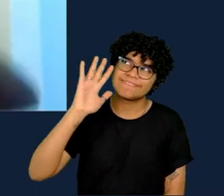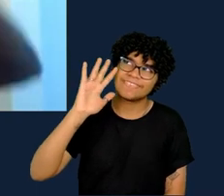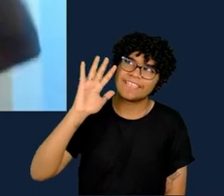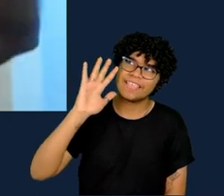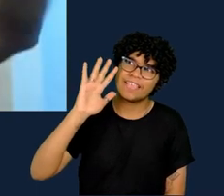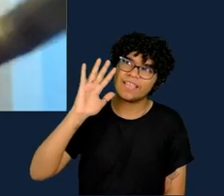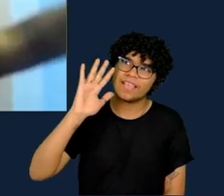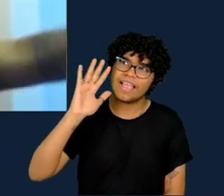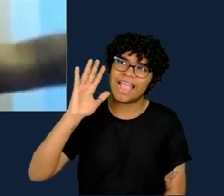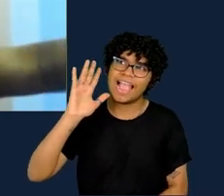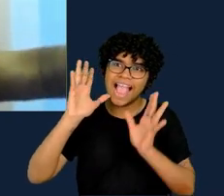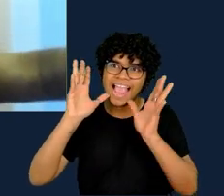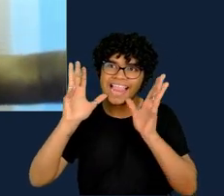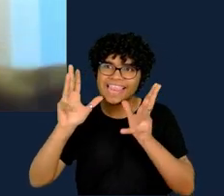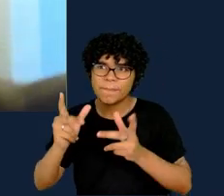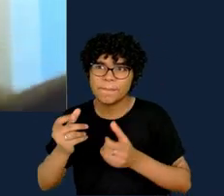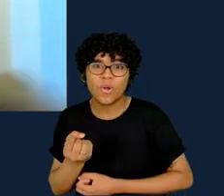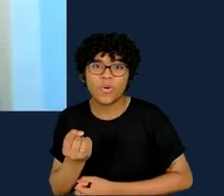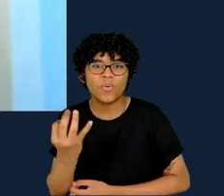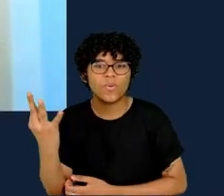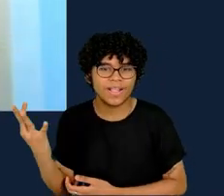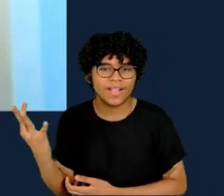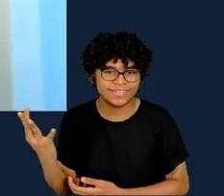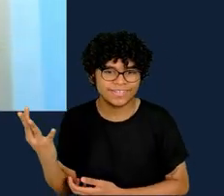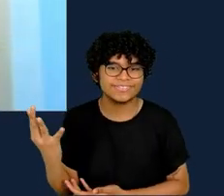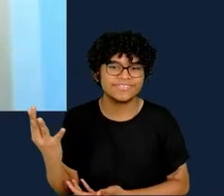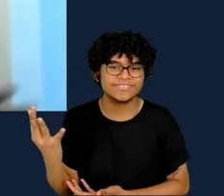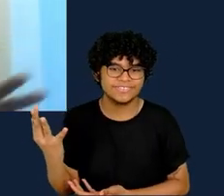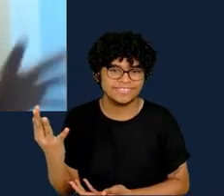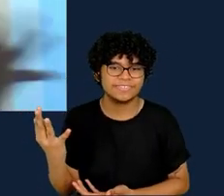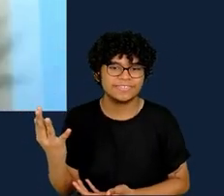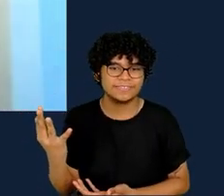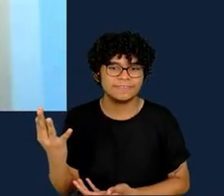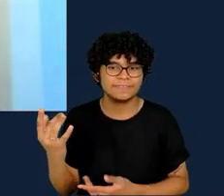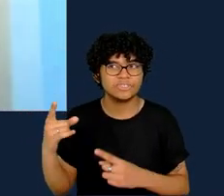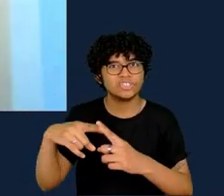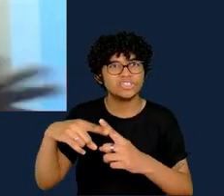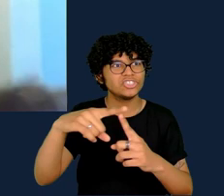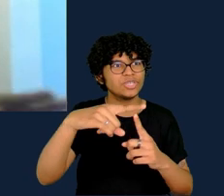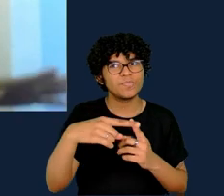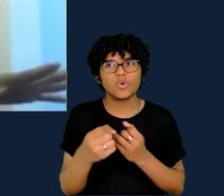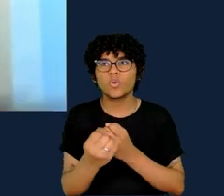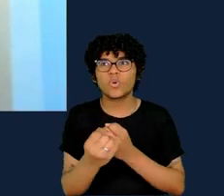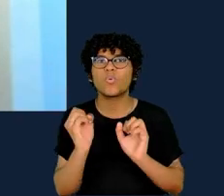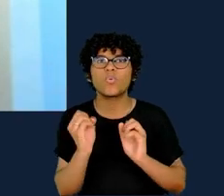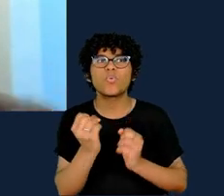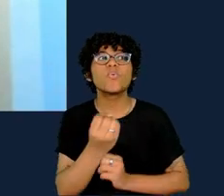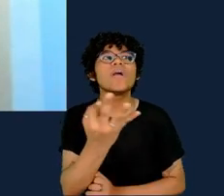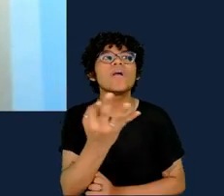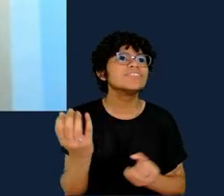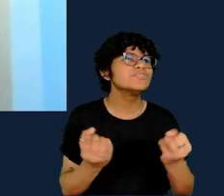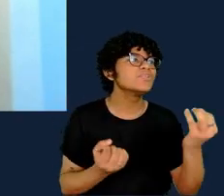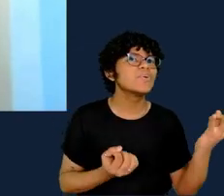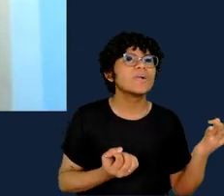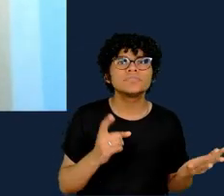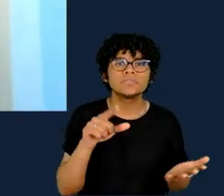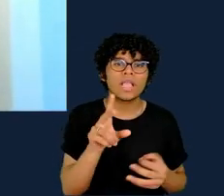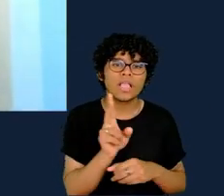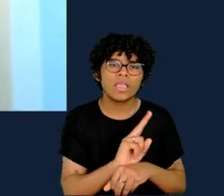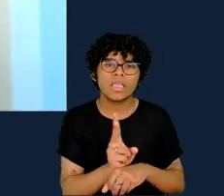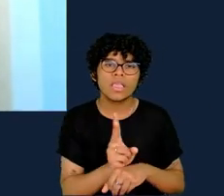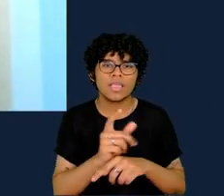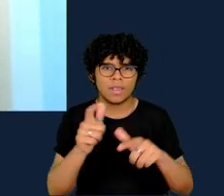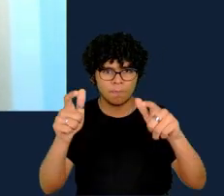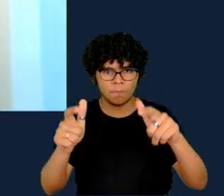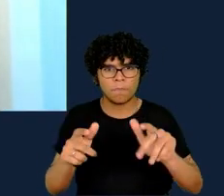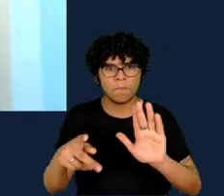tem, quantos tipos de não sei o que mais, quantos tipos... Fazer um monitoramento mesmo do que tem no território, né? Porque acho que